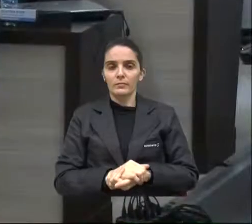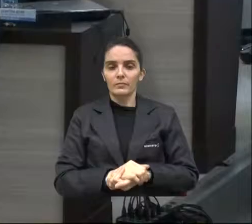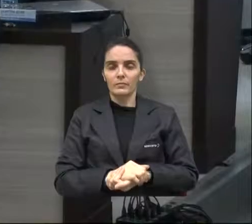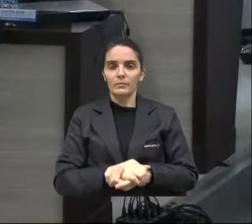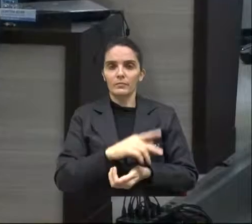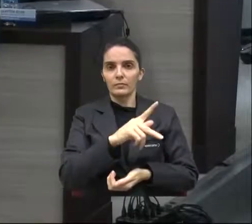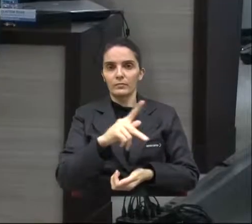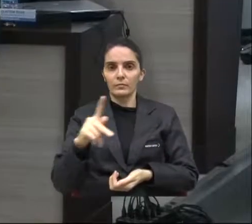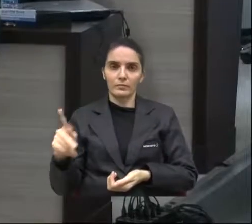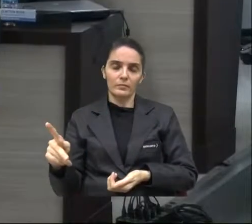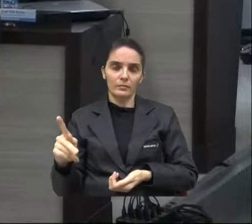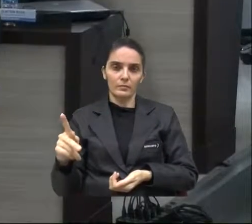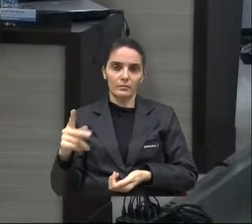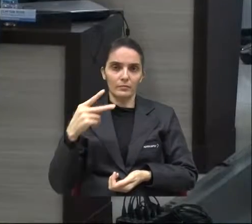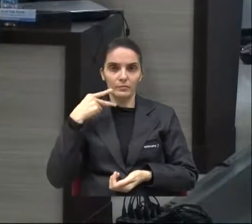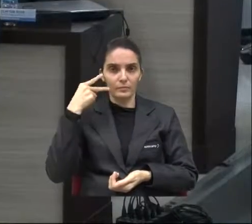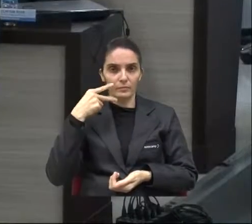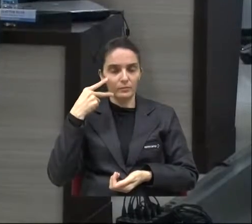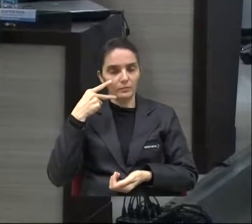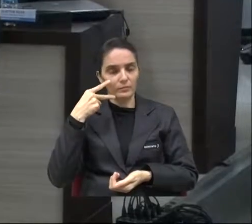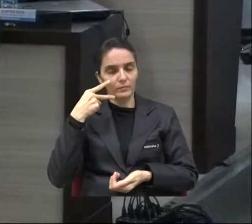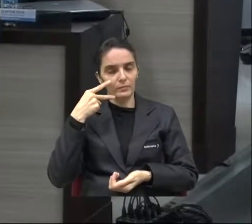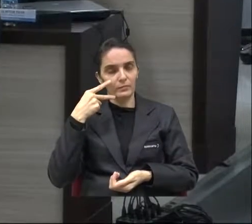Senhor presidente, nobres pares,